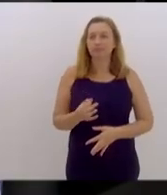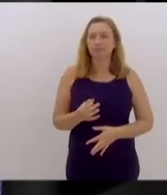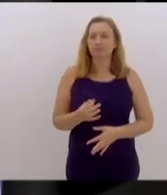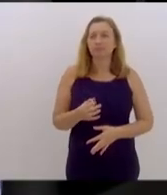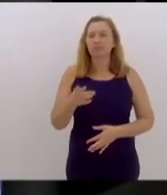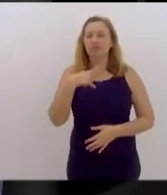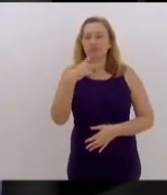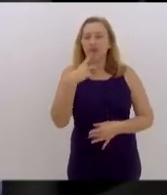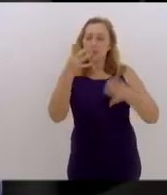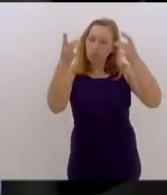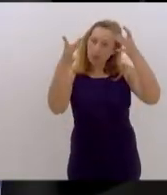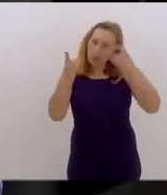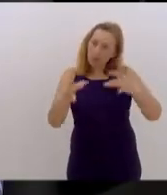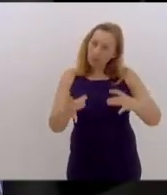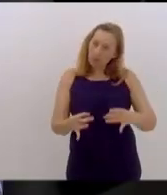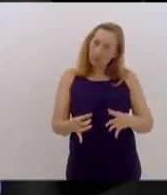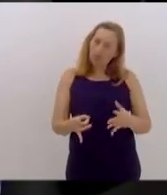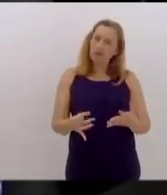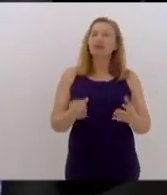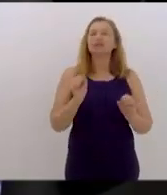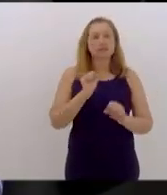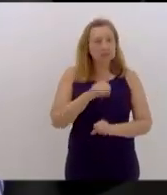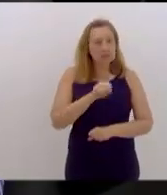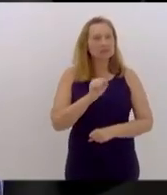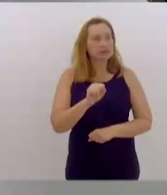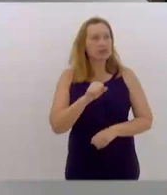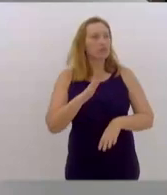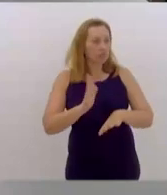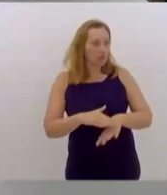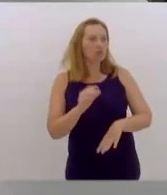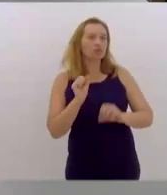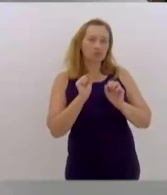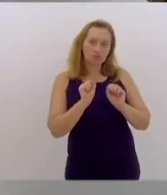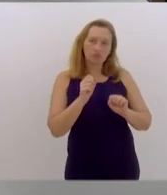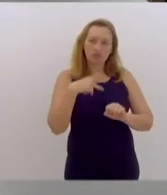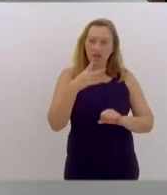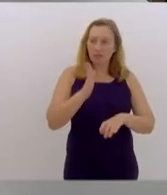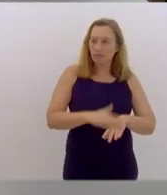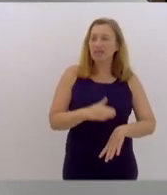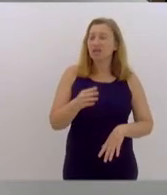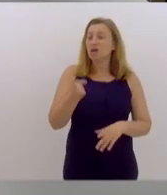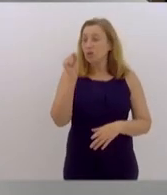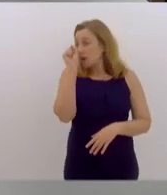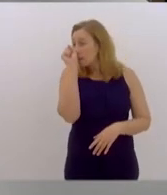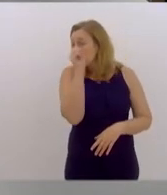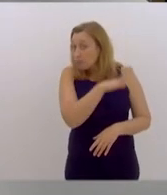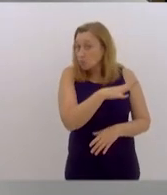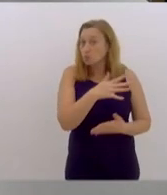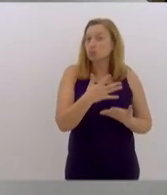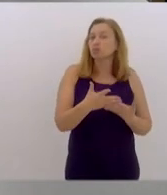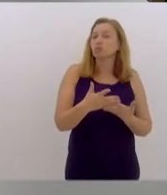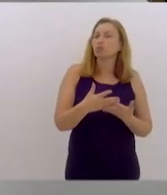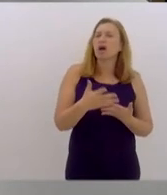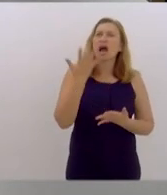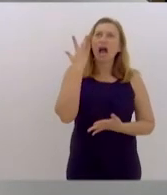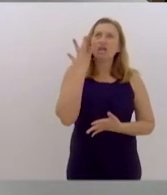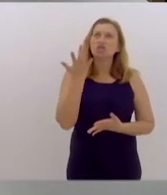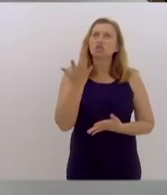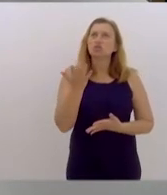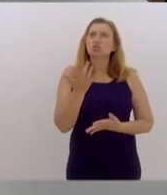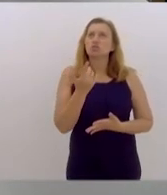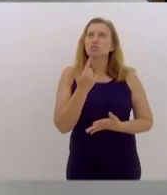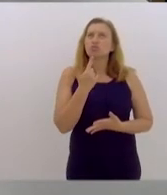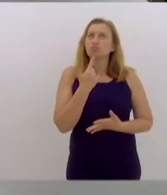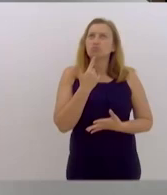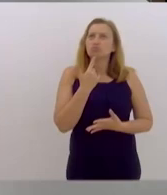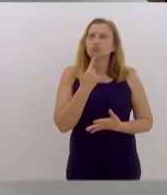contou isso pode parecer uma Preciosidade da minha parte mas eu acho um absurdo acho um